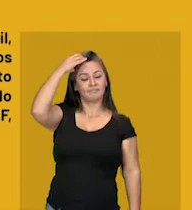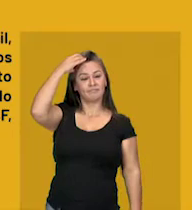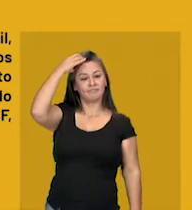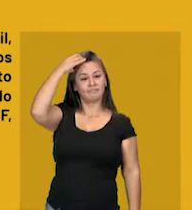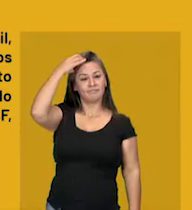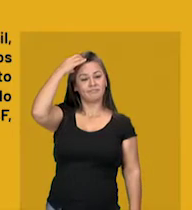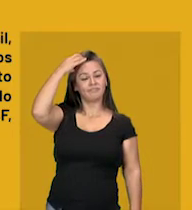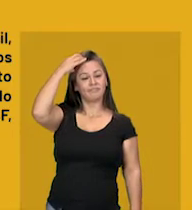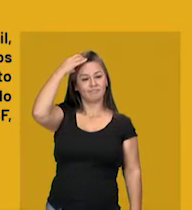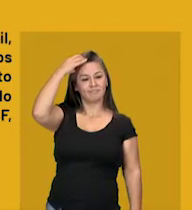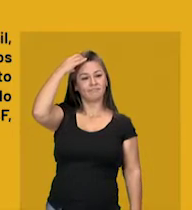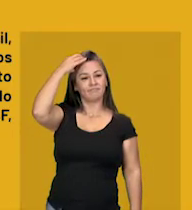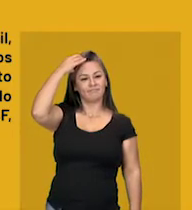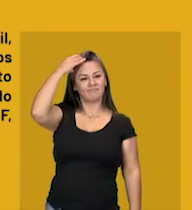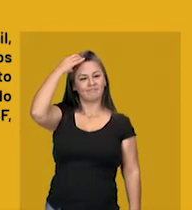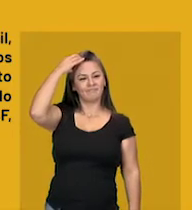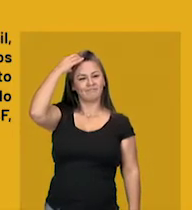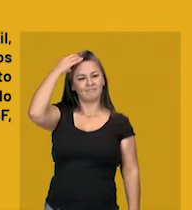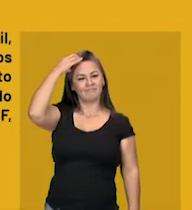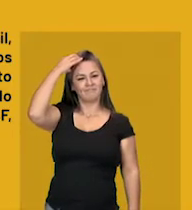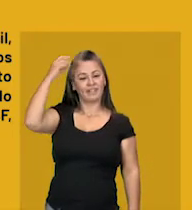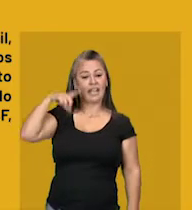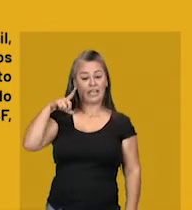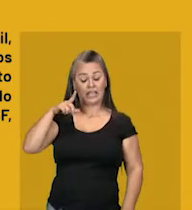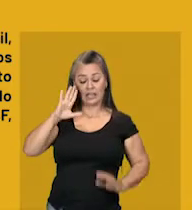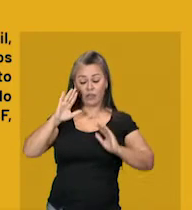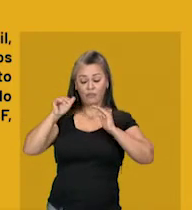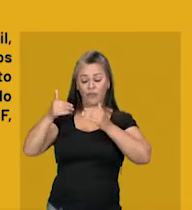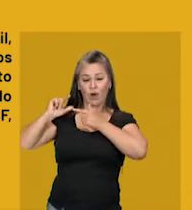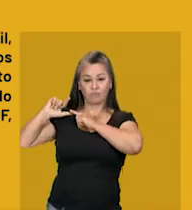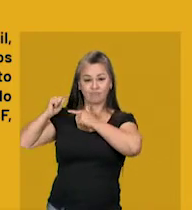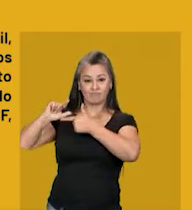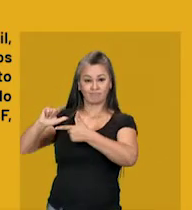né? Ele surge de um pensamento mais conservador.